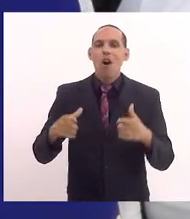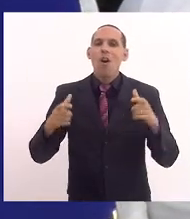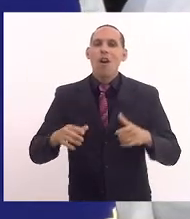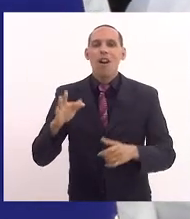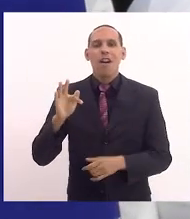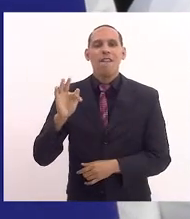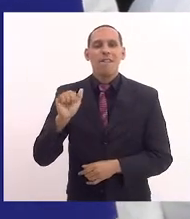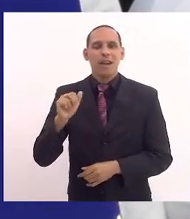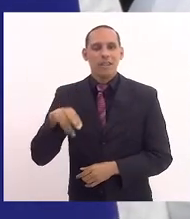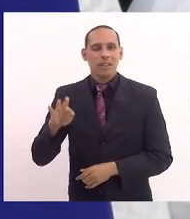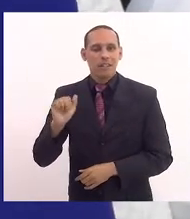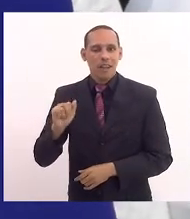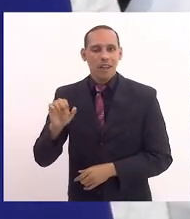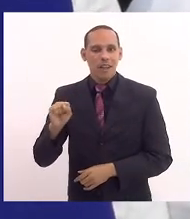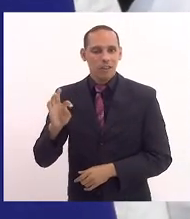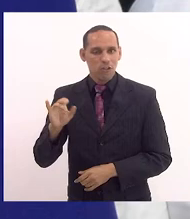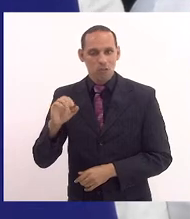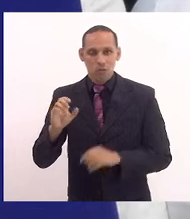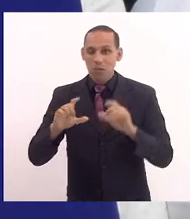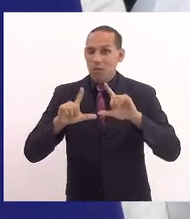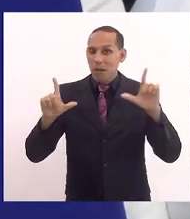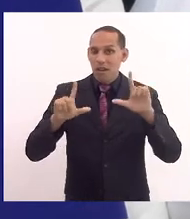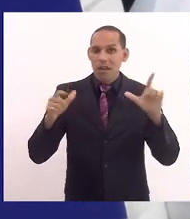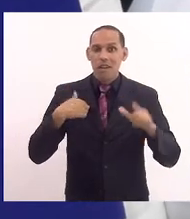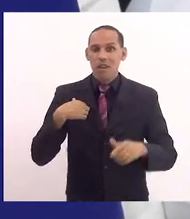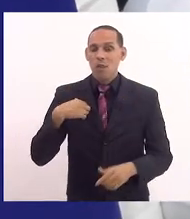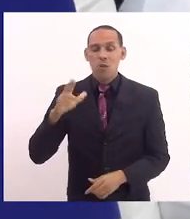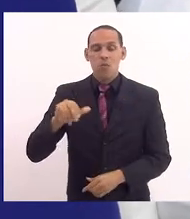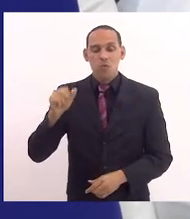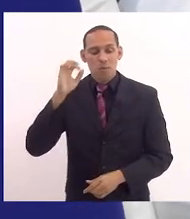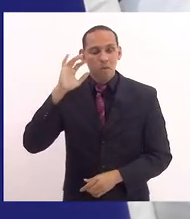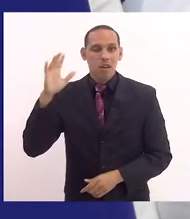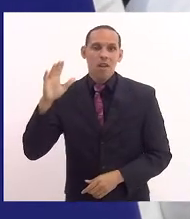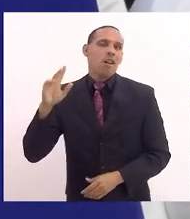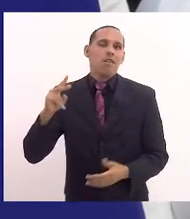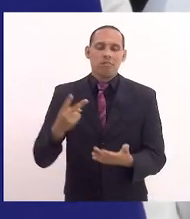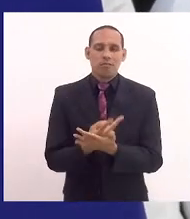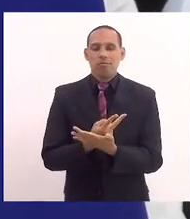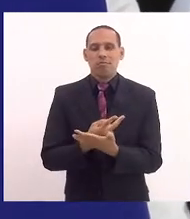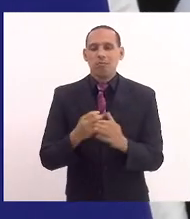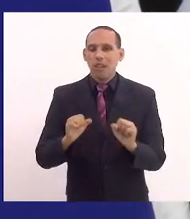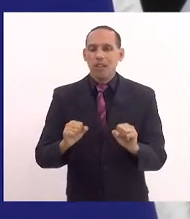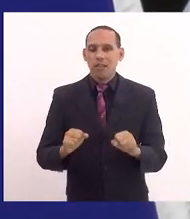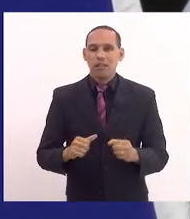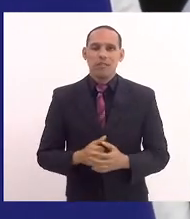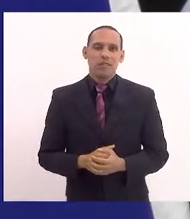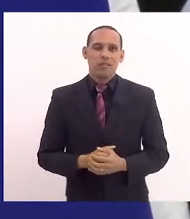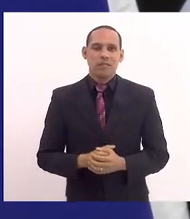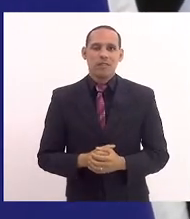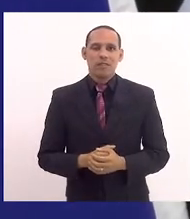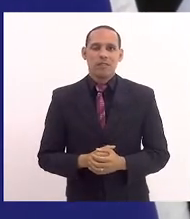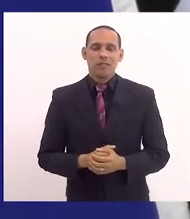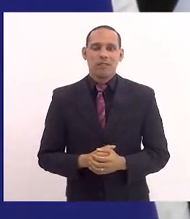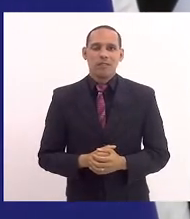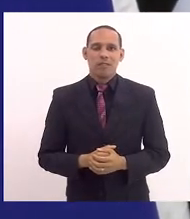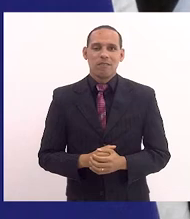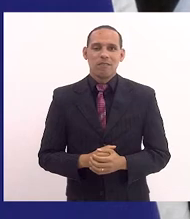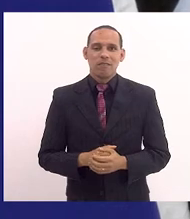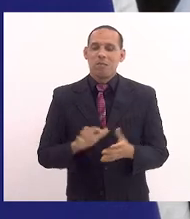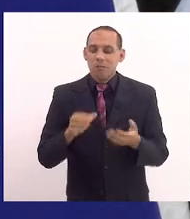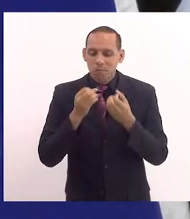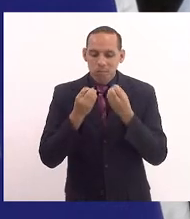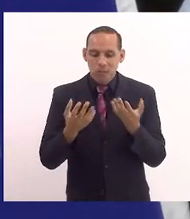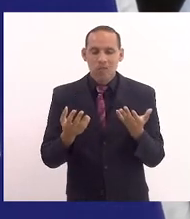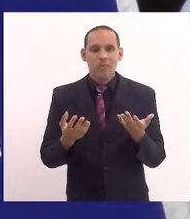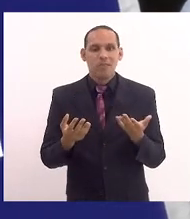Fantástico. Nunca imaginei que isso pudesse acontecer. E foi muito bom,